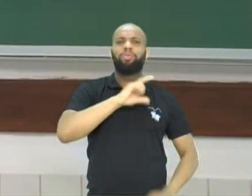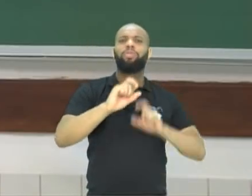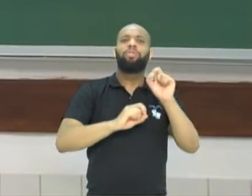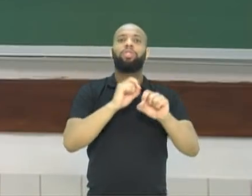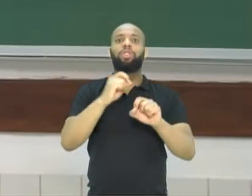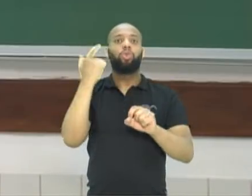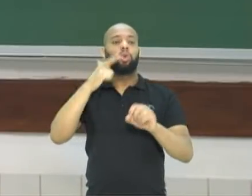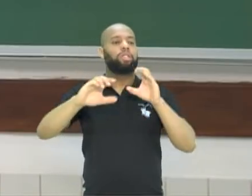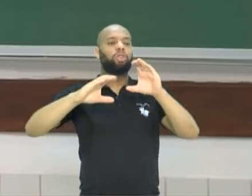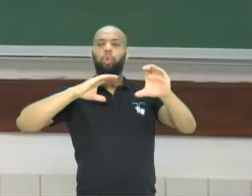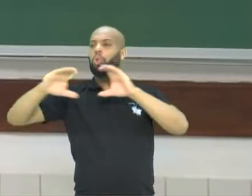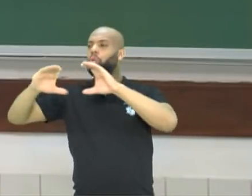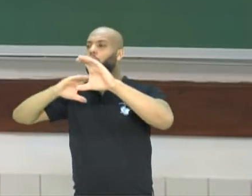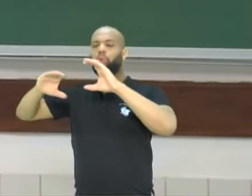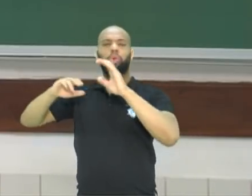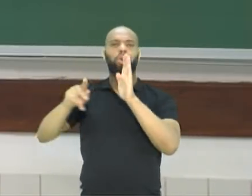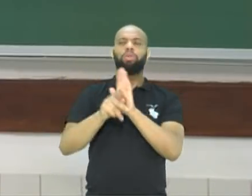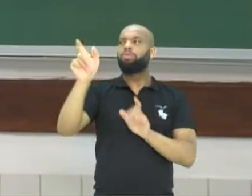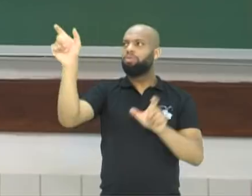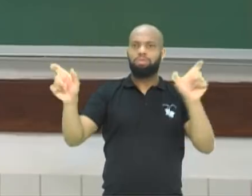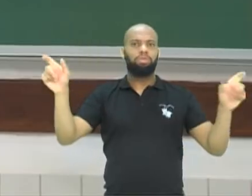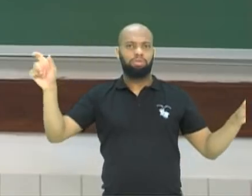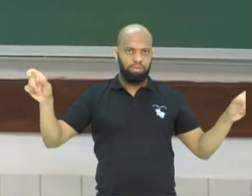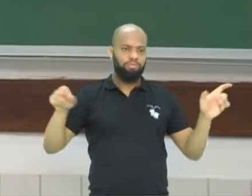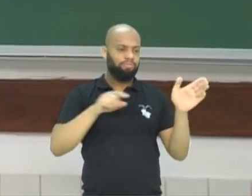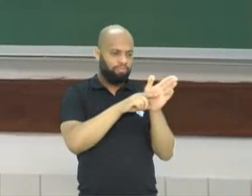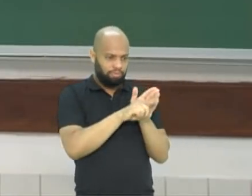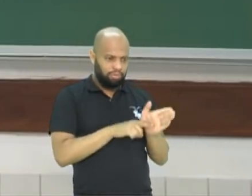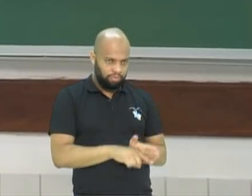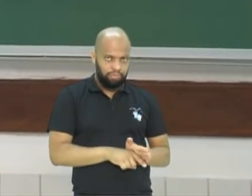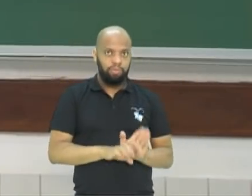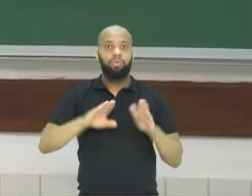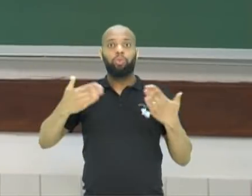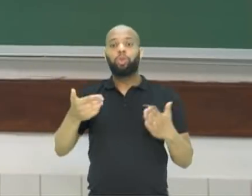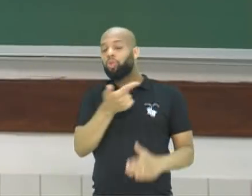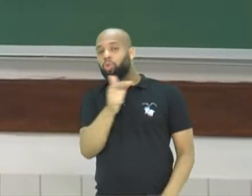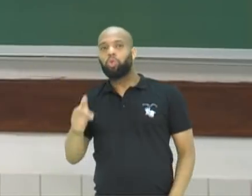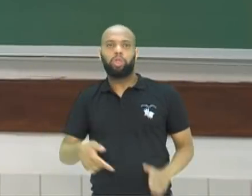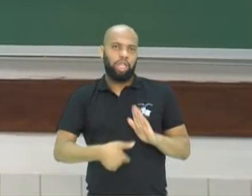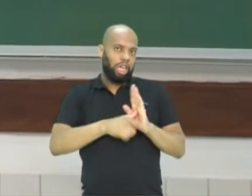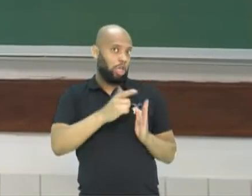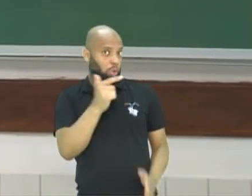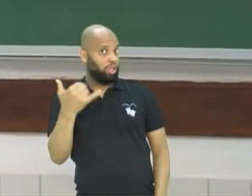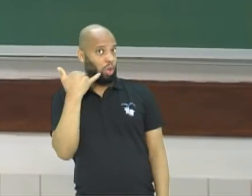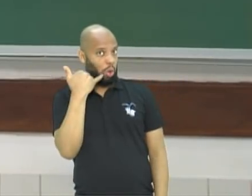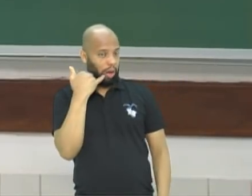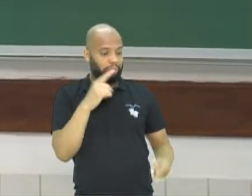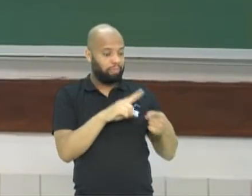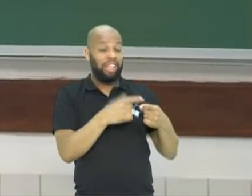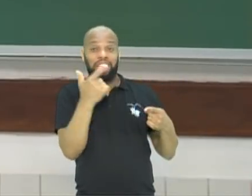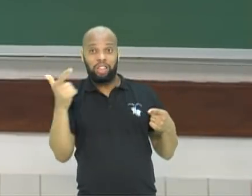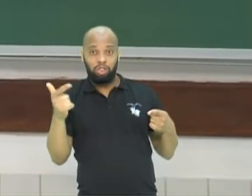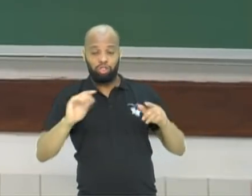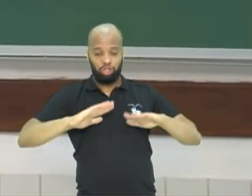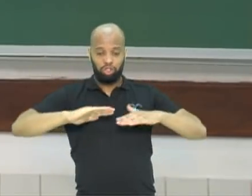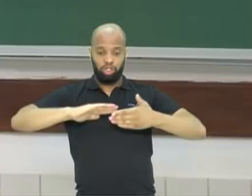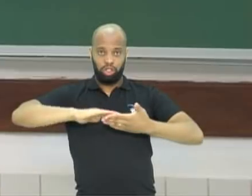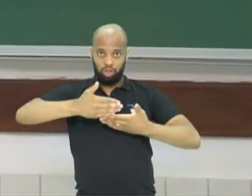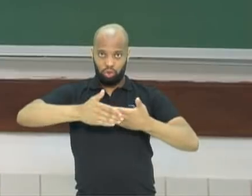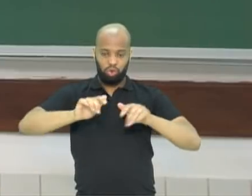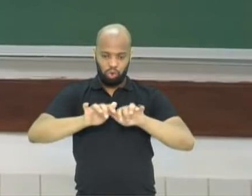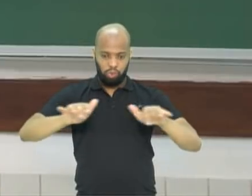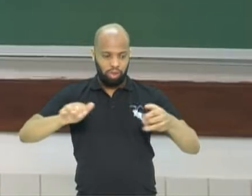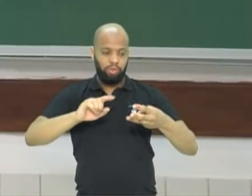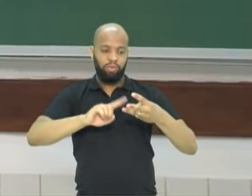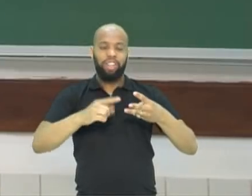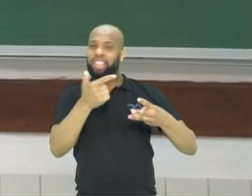em comunicação entre os cientistas. Como nós não tínhamos lá celular, nós não tínhamos